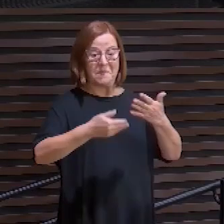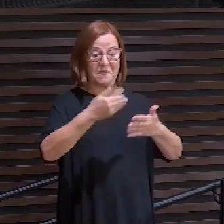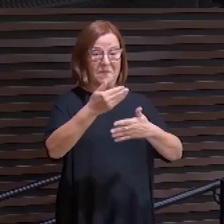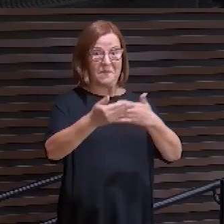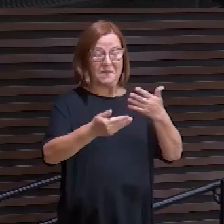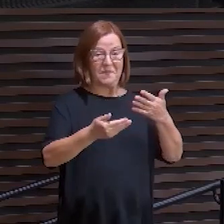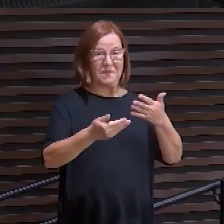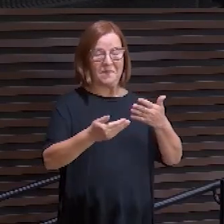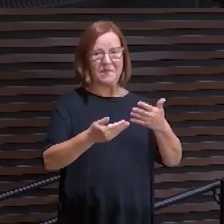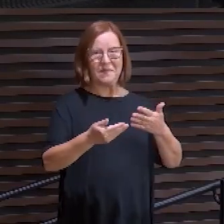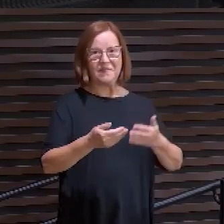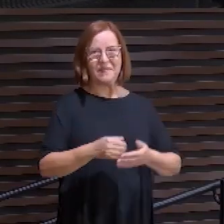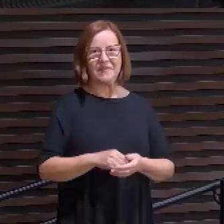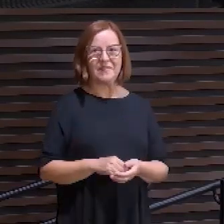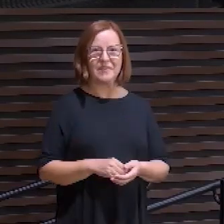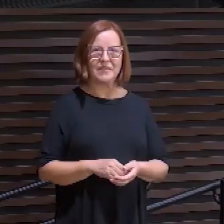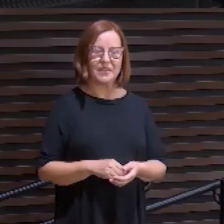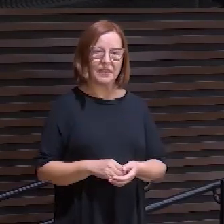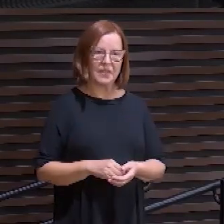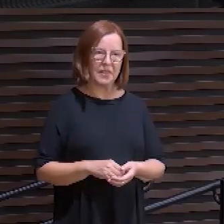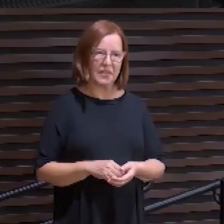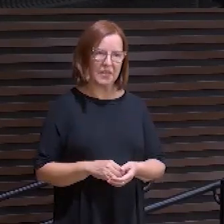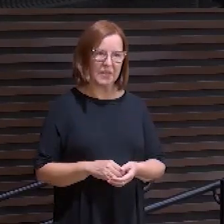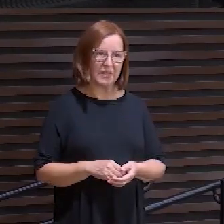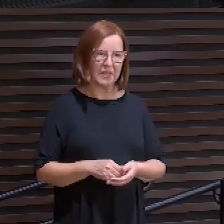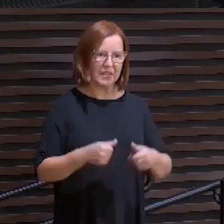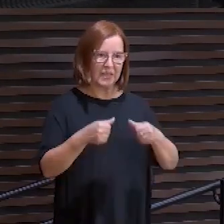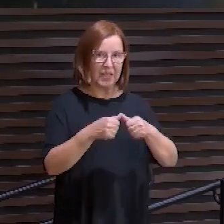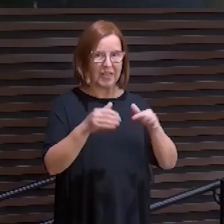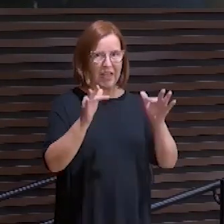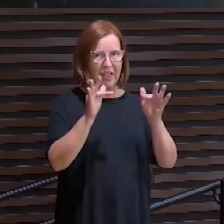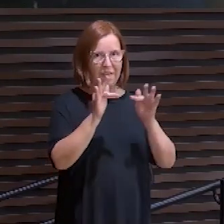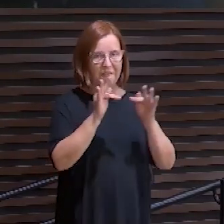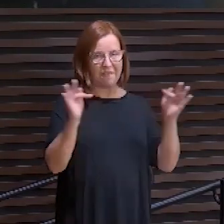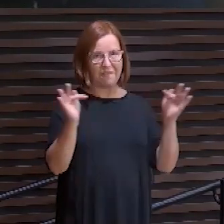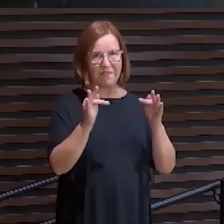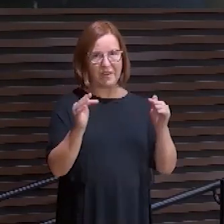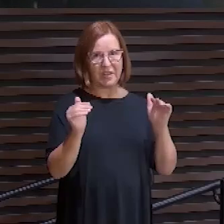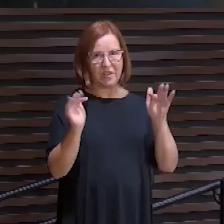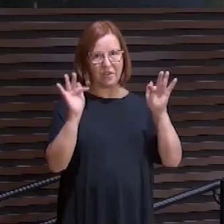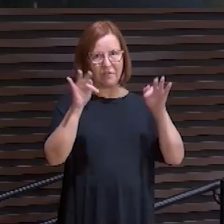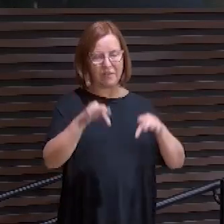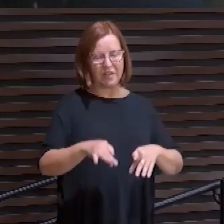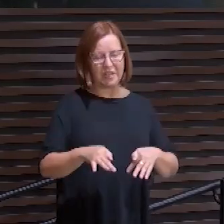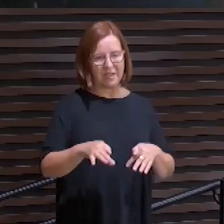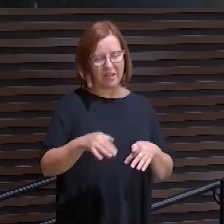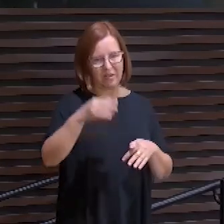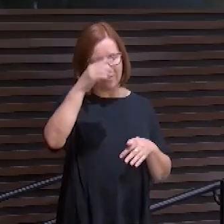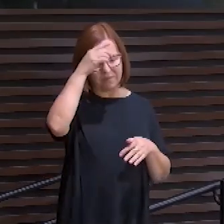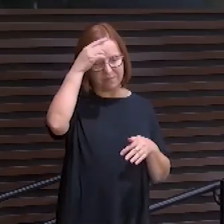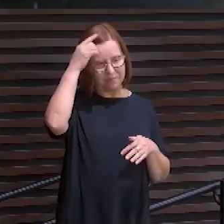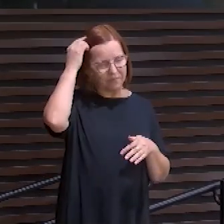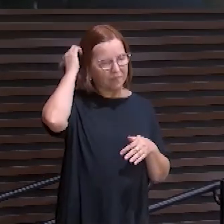prosperidade. E esta frase final, ela é assim uma espécie de